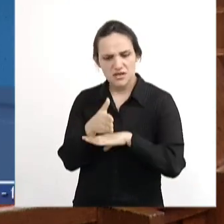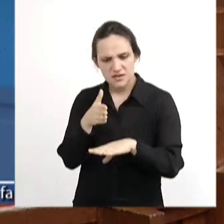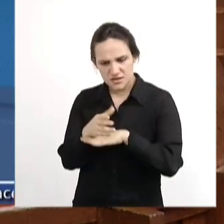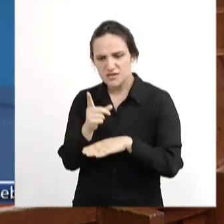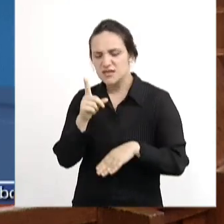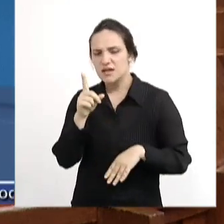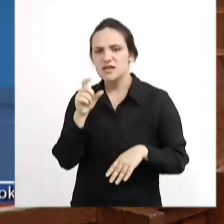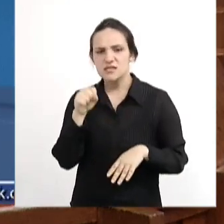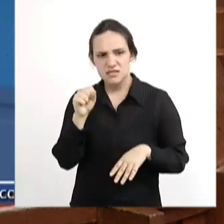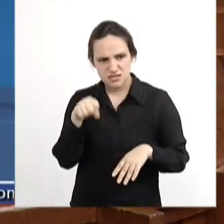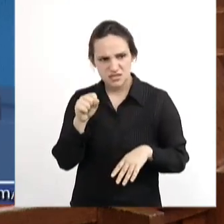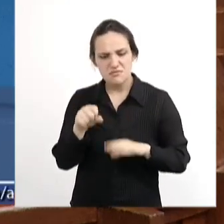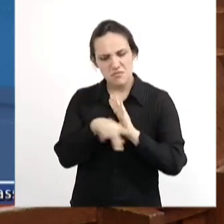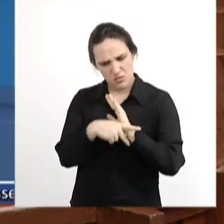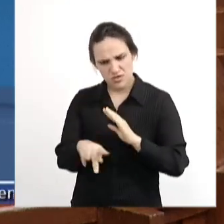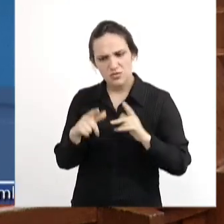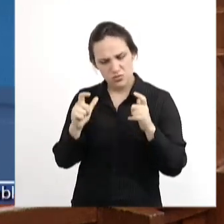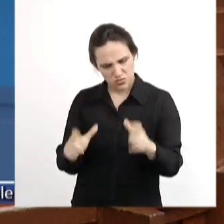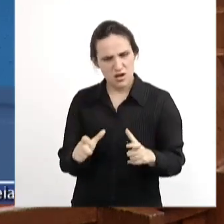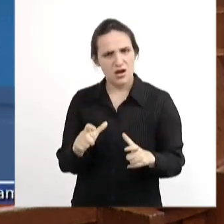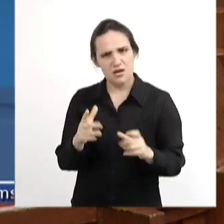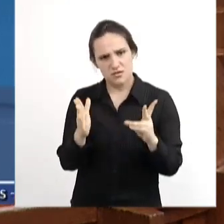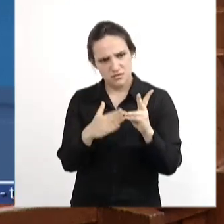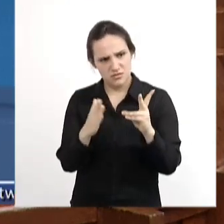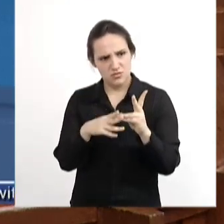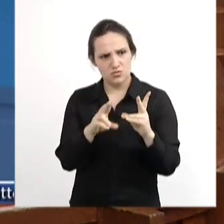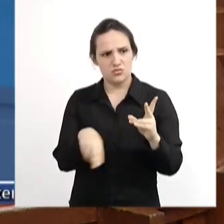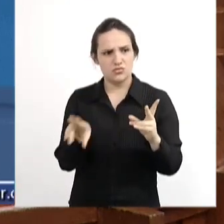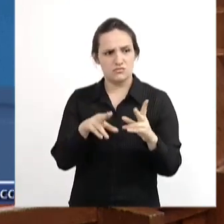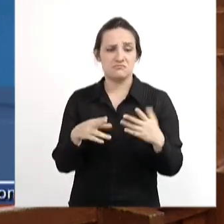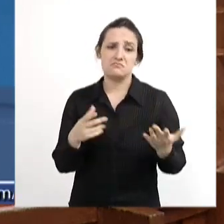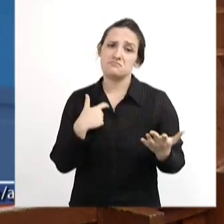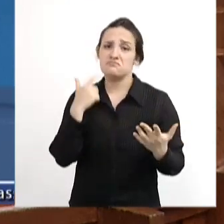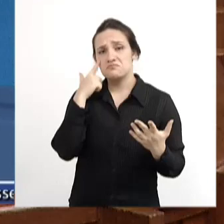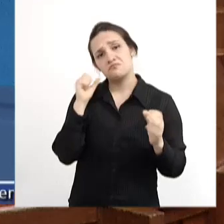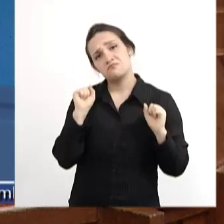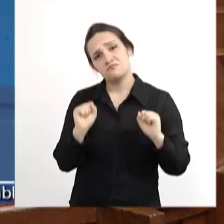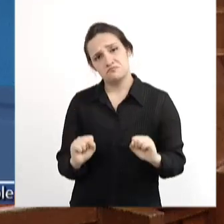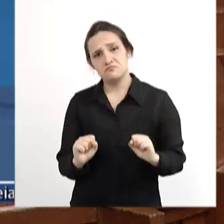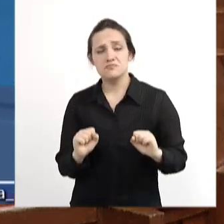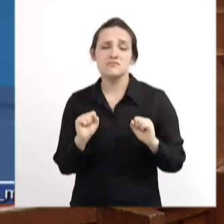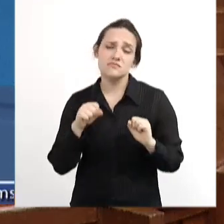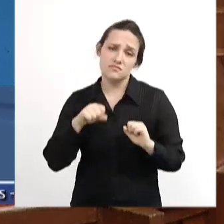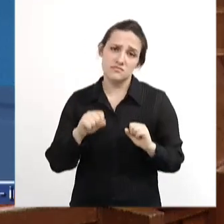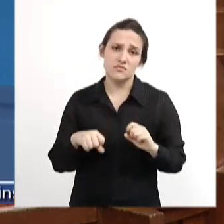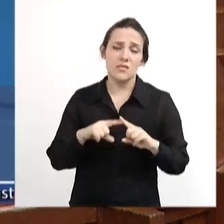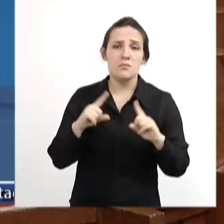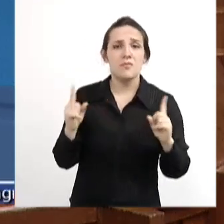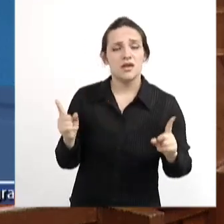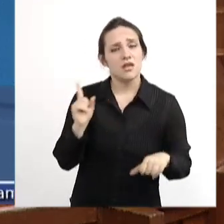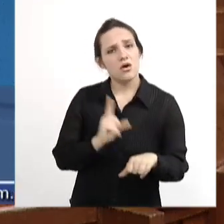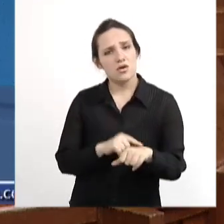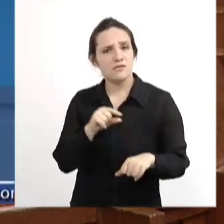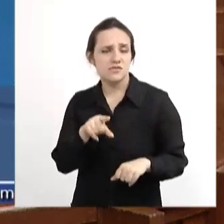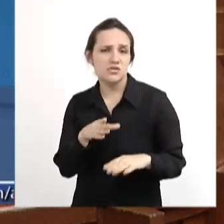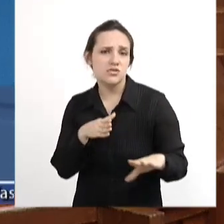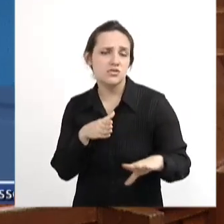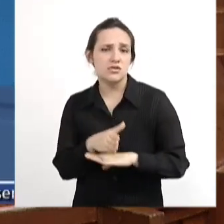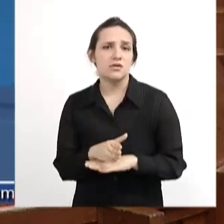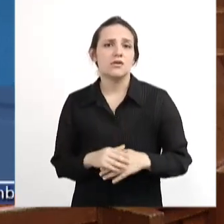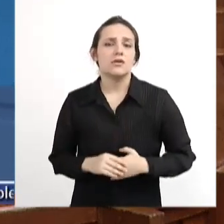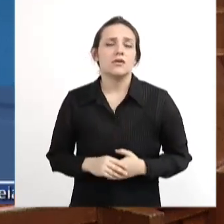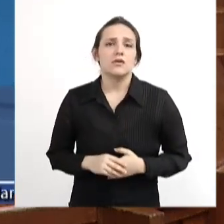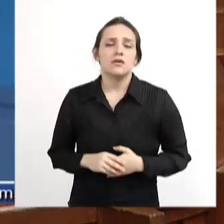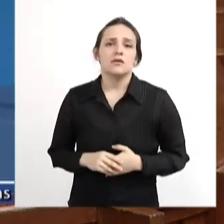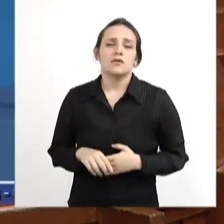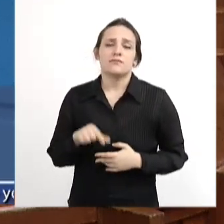demarcar mais terra para que ele use. Eu acho que é correto. Agora, quando você chega aqui e